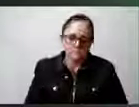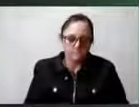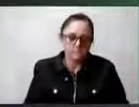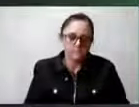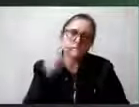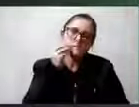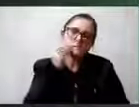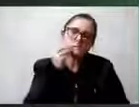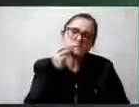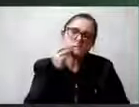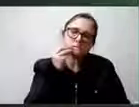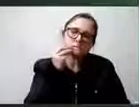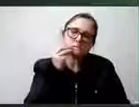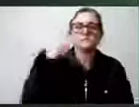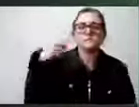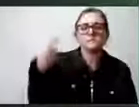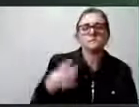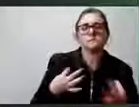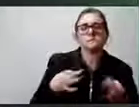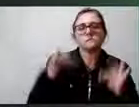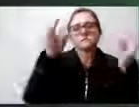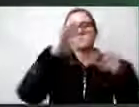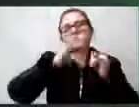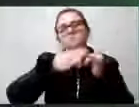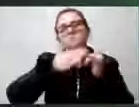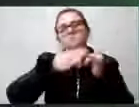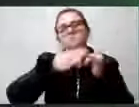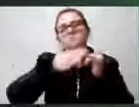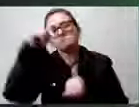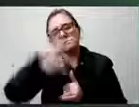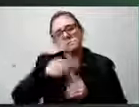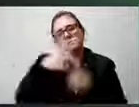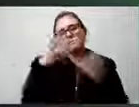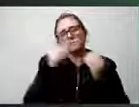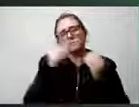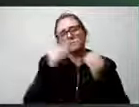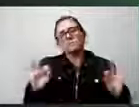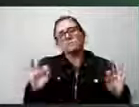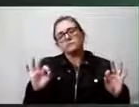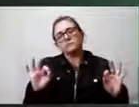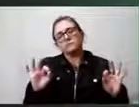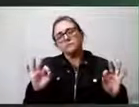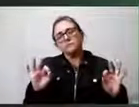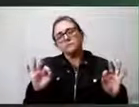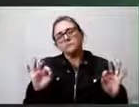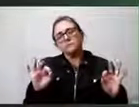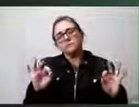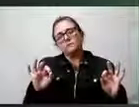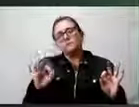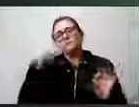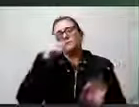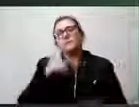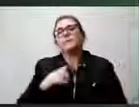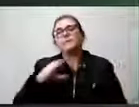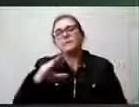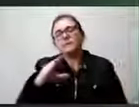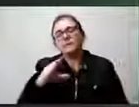Obviamente, existem outras técnicas e estratégias, mas essas aqui são muito simples. E o paciente